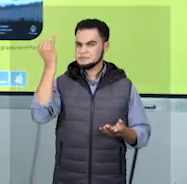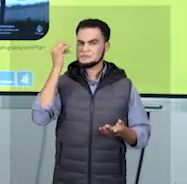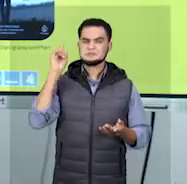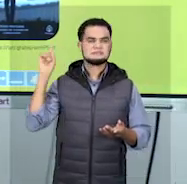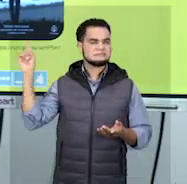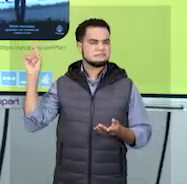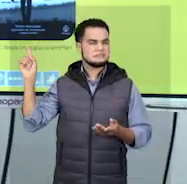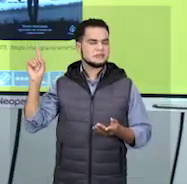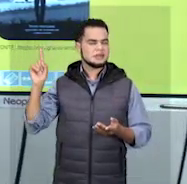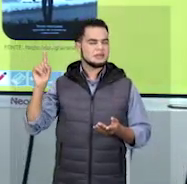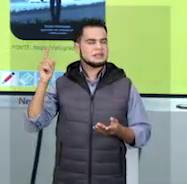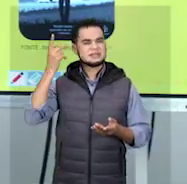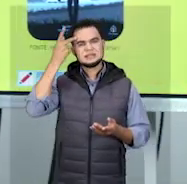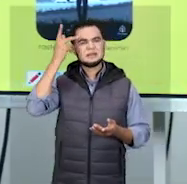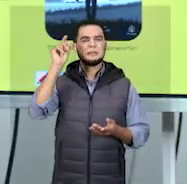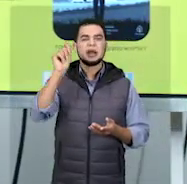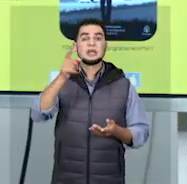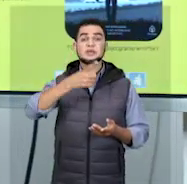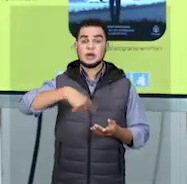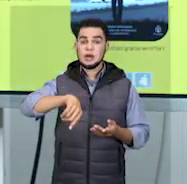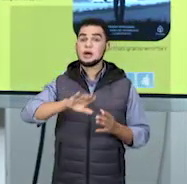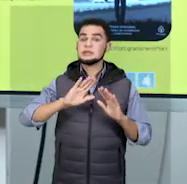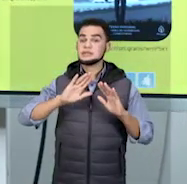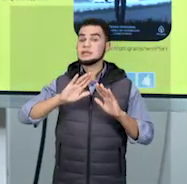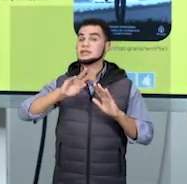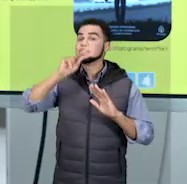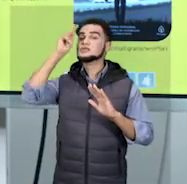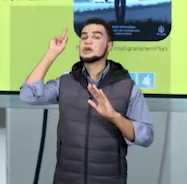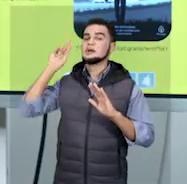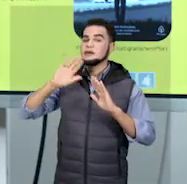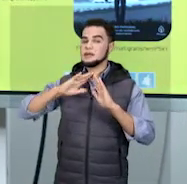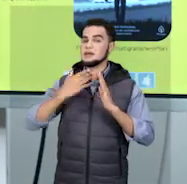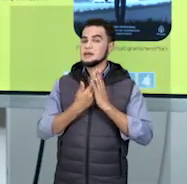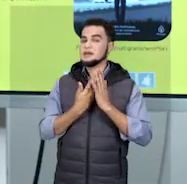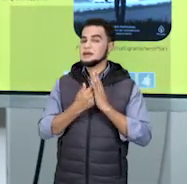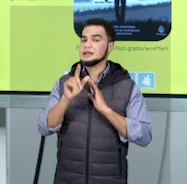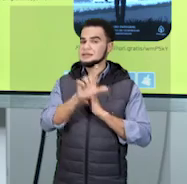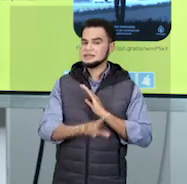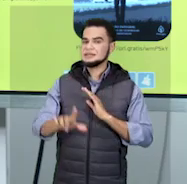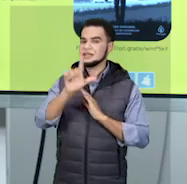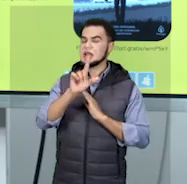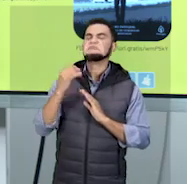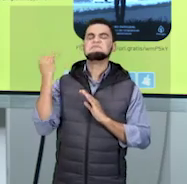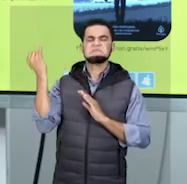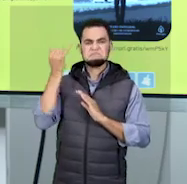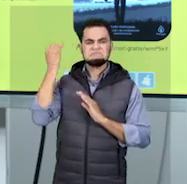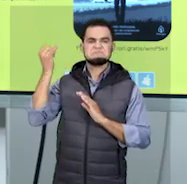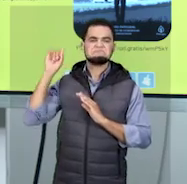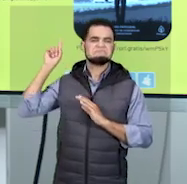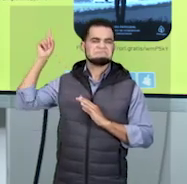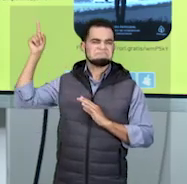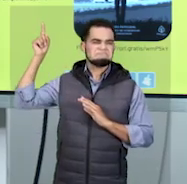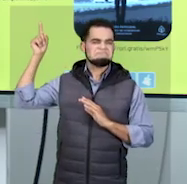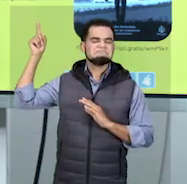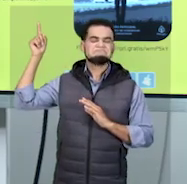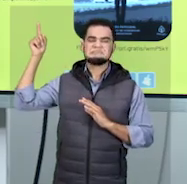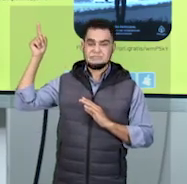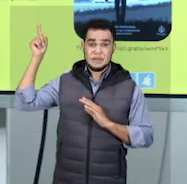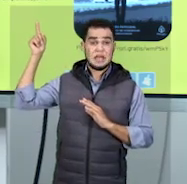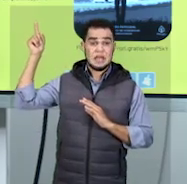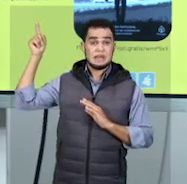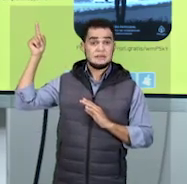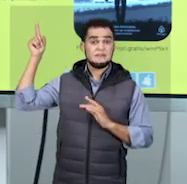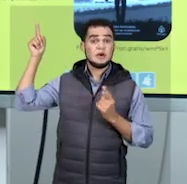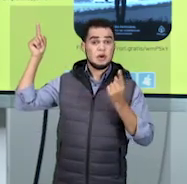para a nossa história literária. Inclusive, Machado de Assis, ele é um dos fundadores da